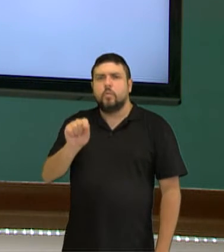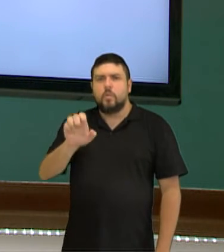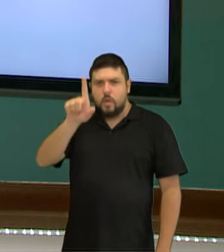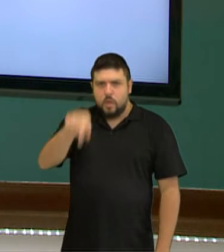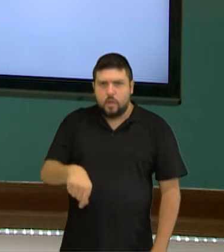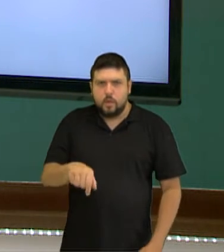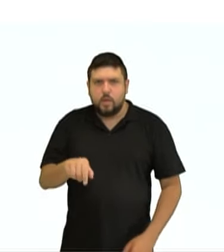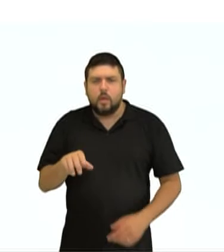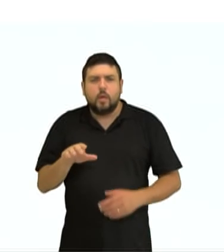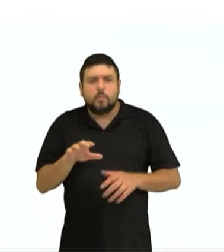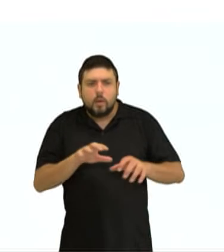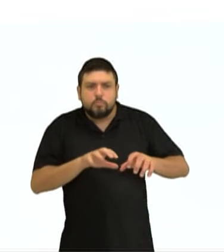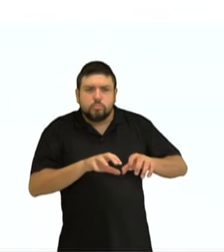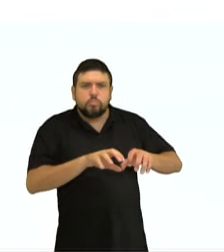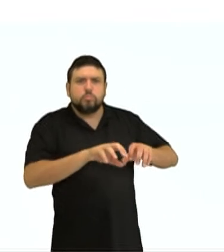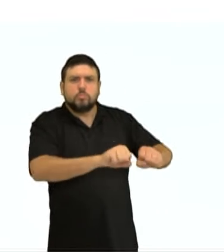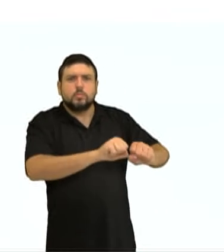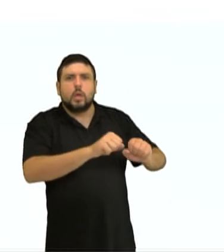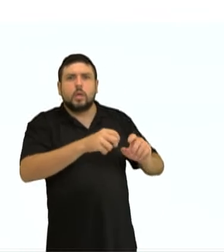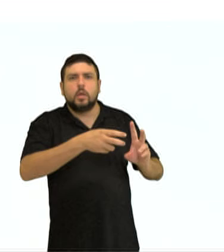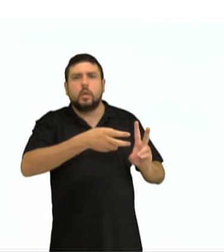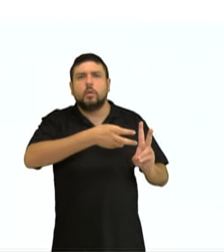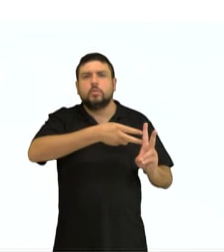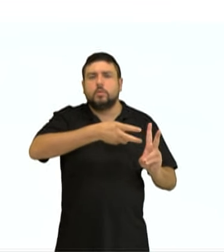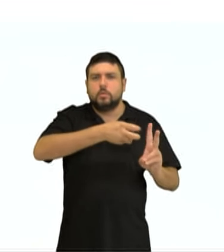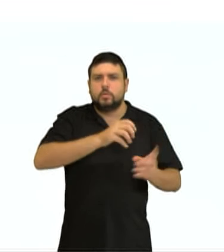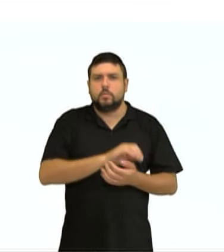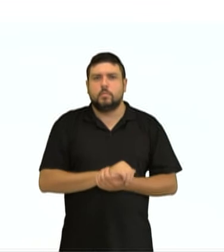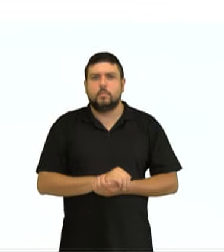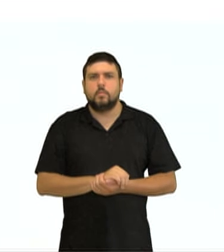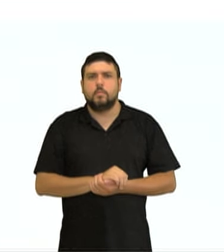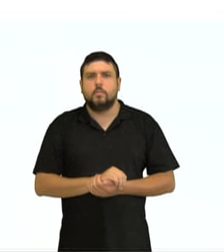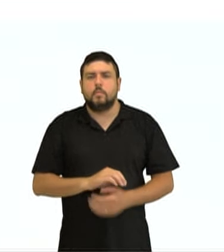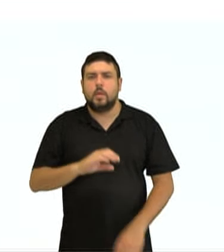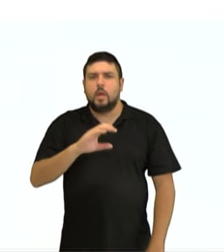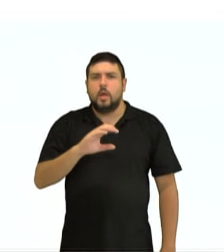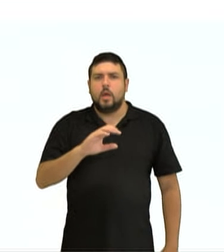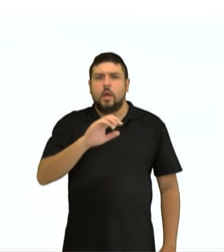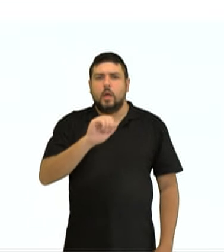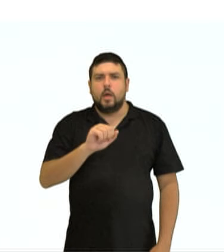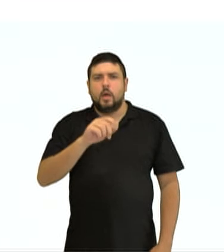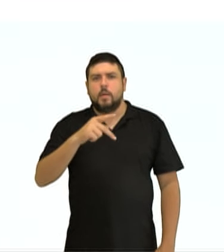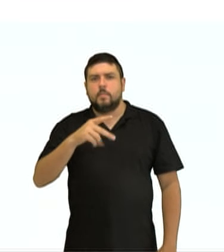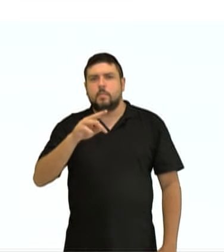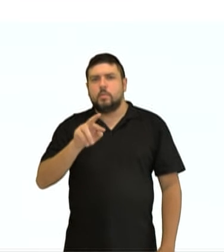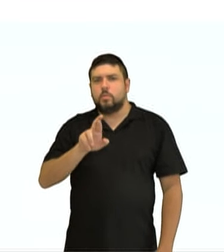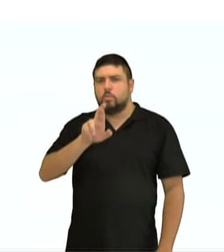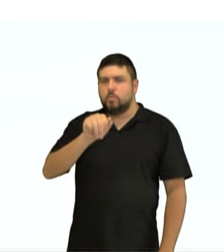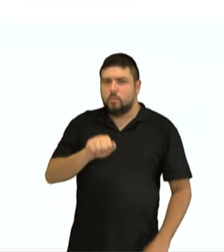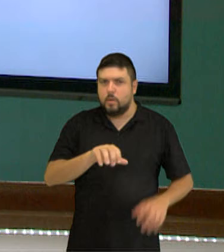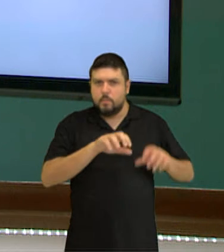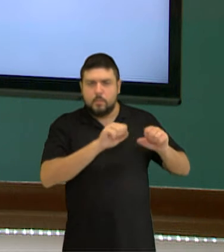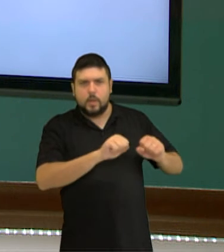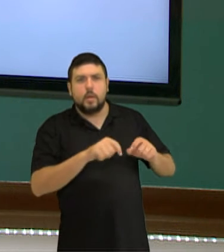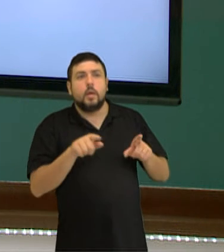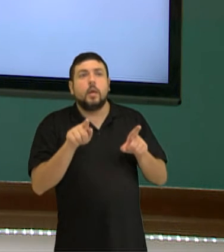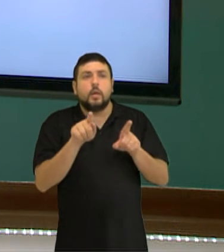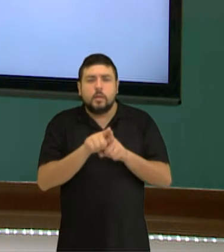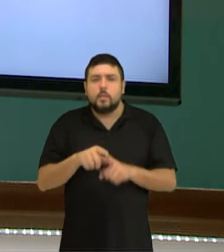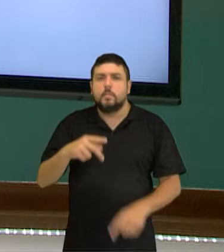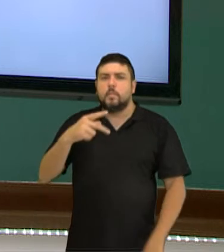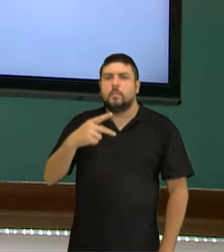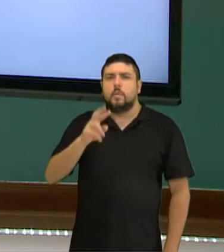dos índios, né? A gente costuma usar um verbo para substituir capturar como prear. Então é comum você ler nos textos de história, do seu